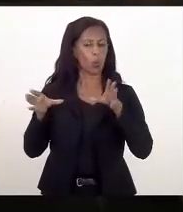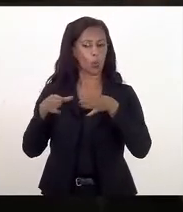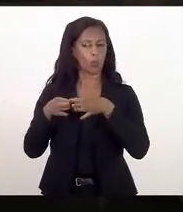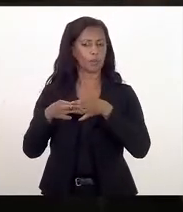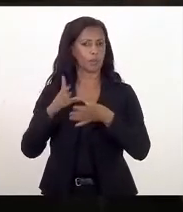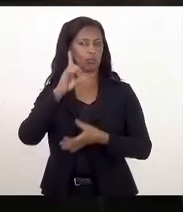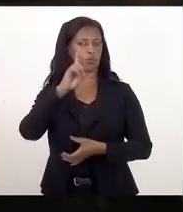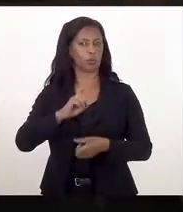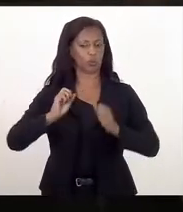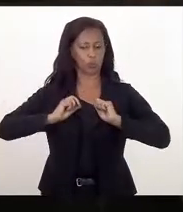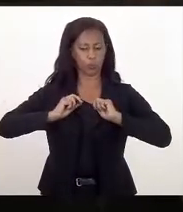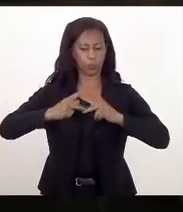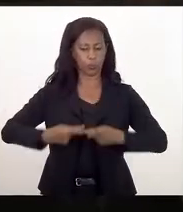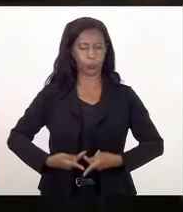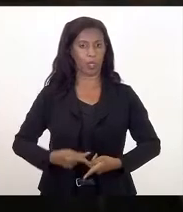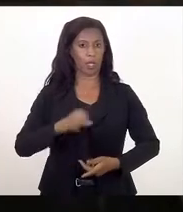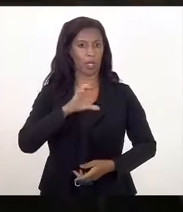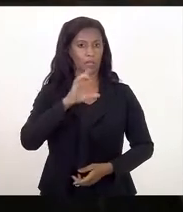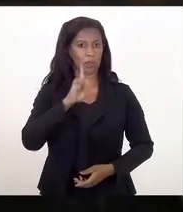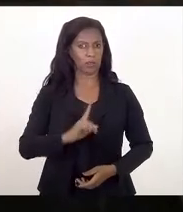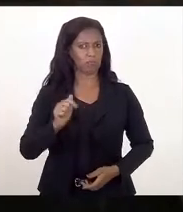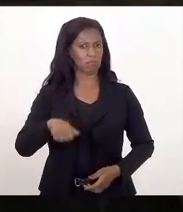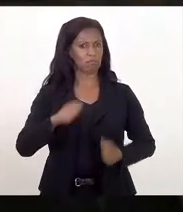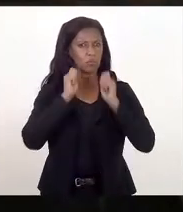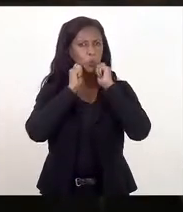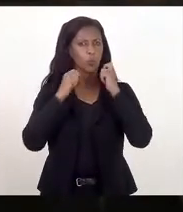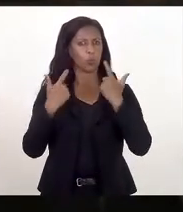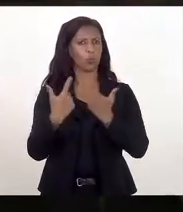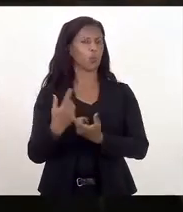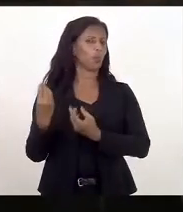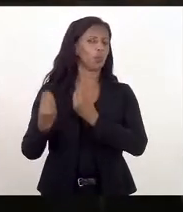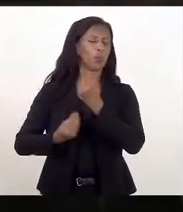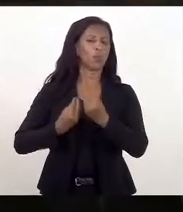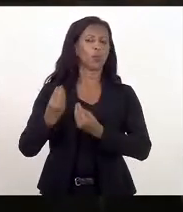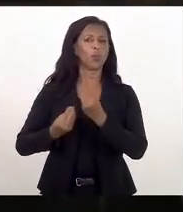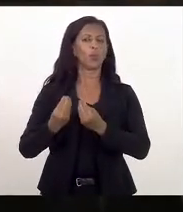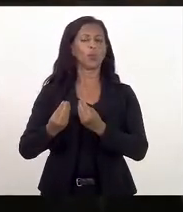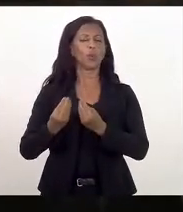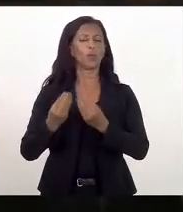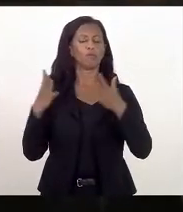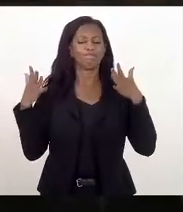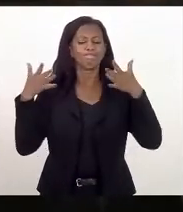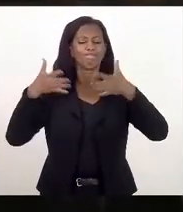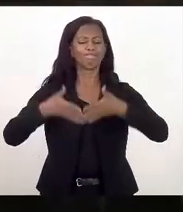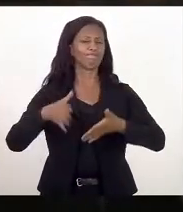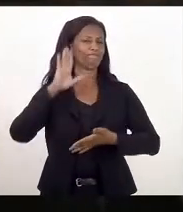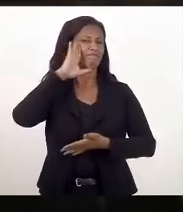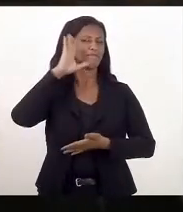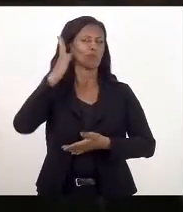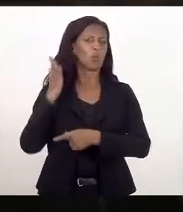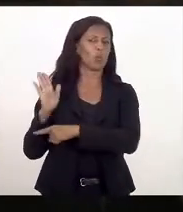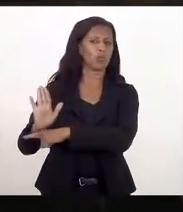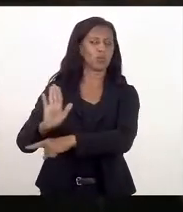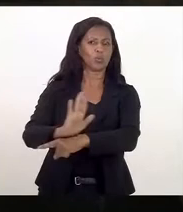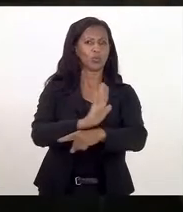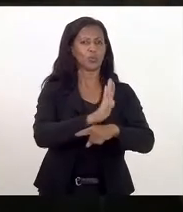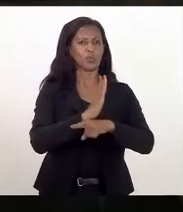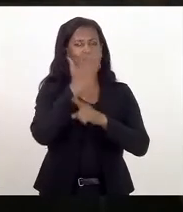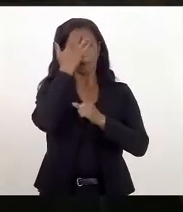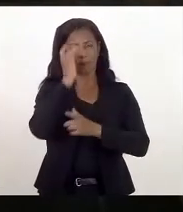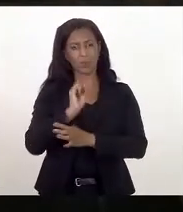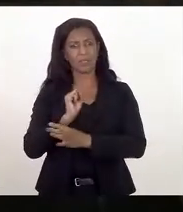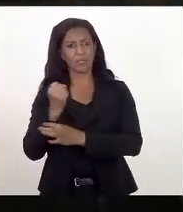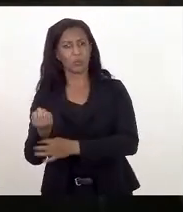Defesa dos Direitos Humanos e Cidadania dessa Casa, o quanto que a Defensoria é central para atender àqueles que estão em segurança